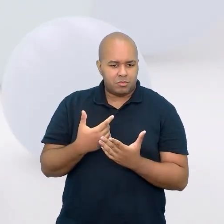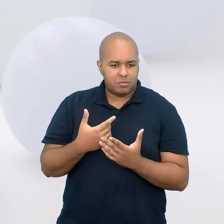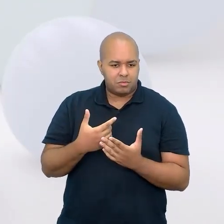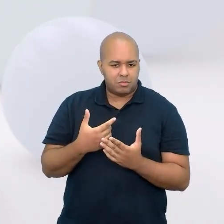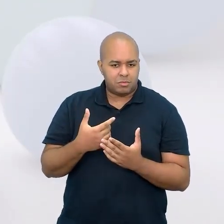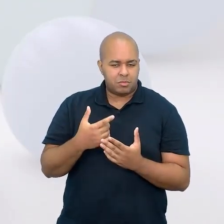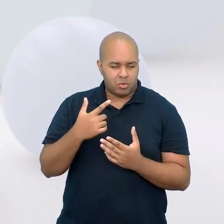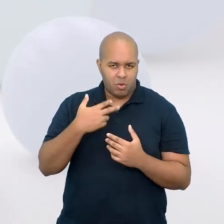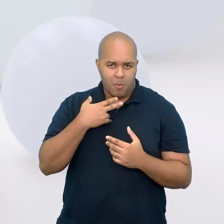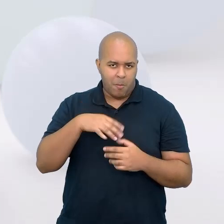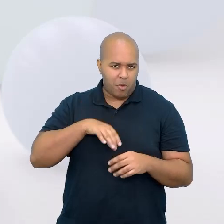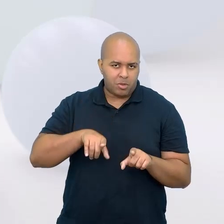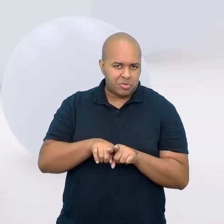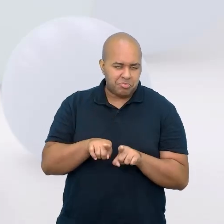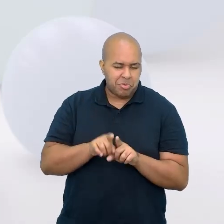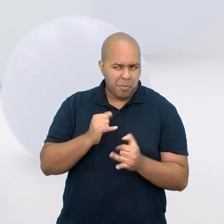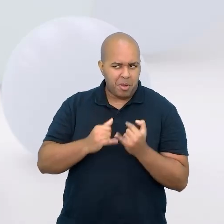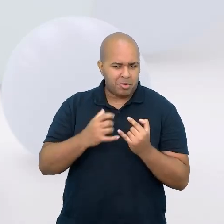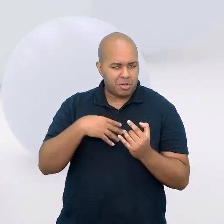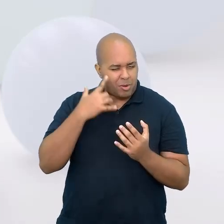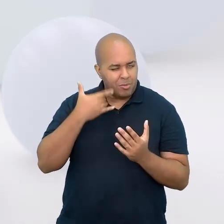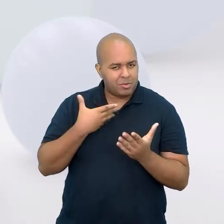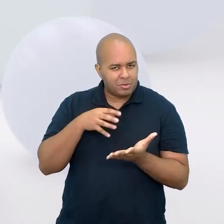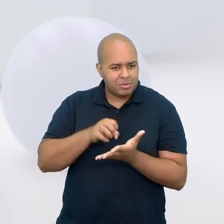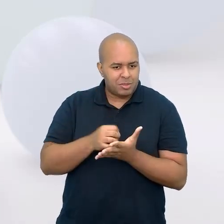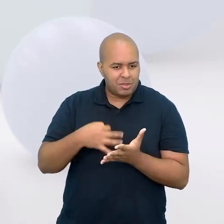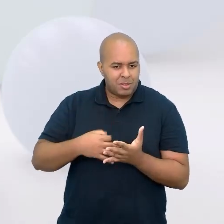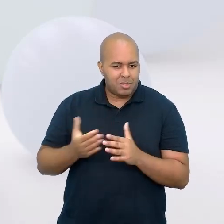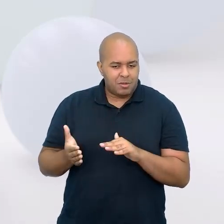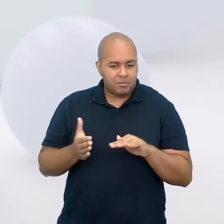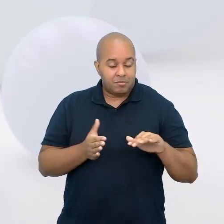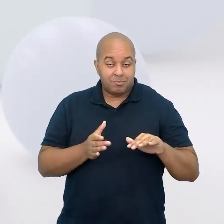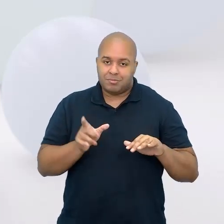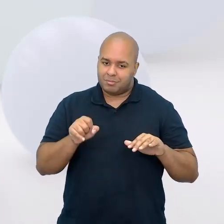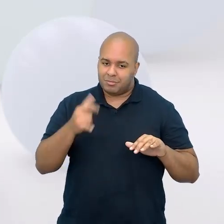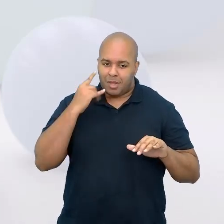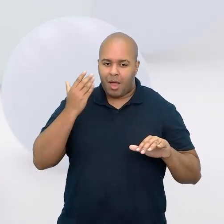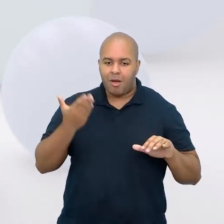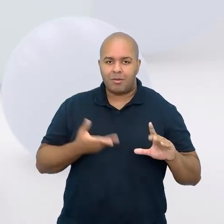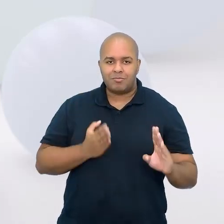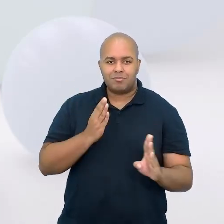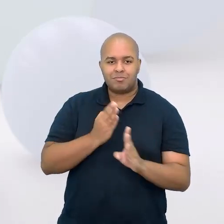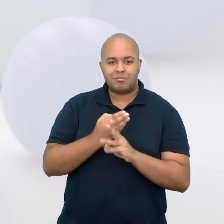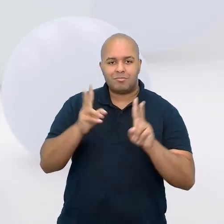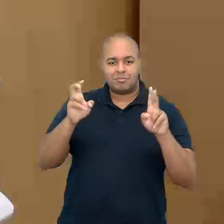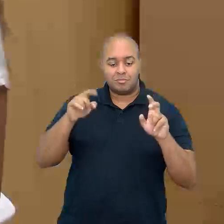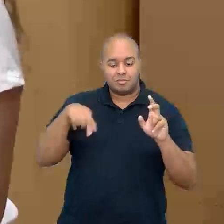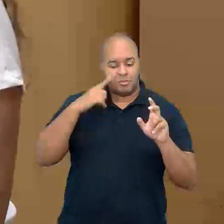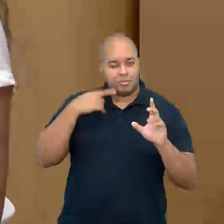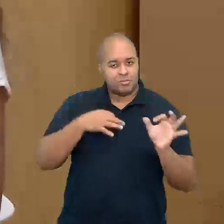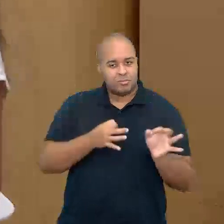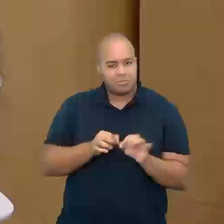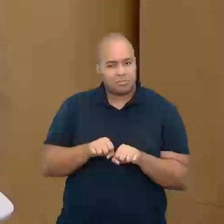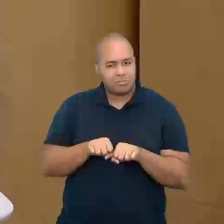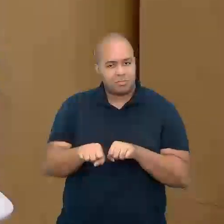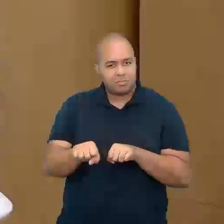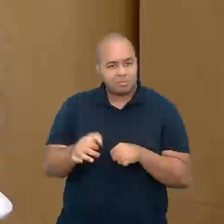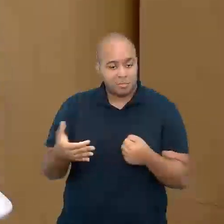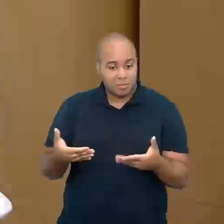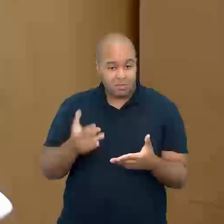de língua portuguesa também né também pronto aí sim agora Chegamos no título da nossa formação